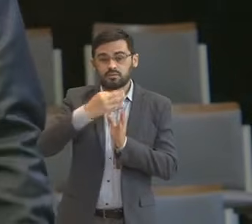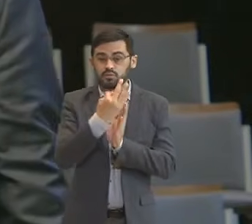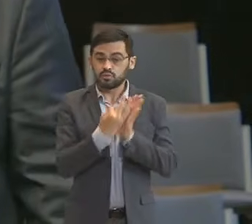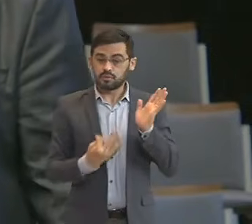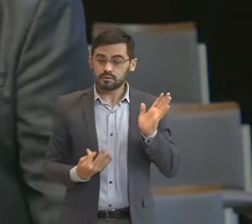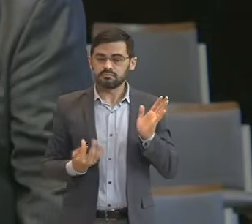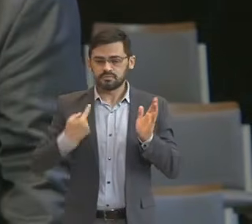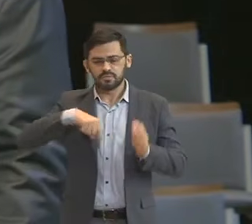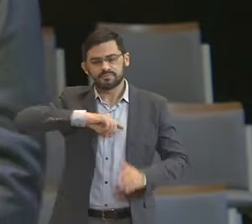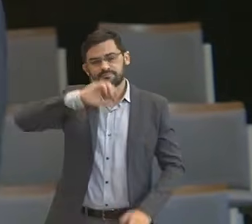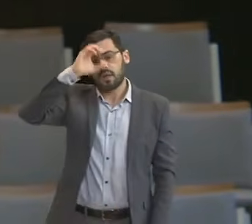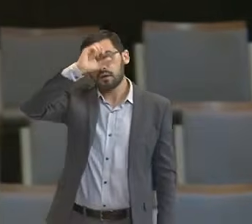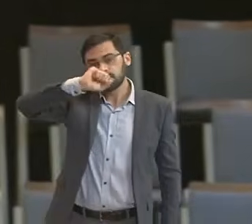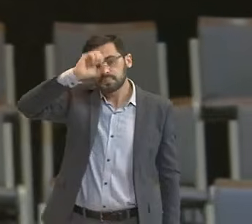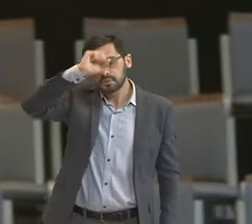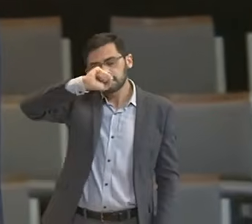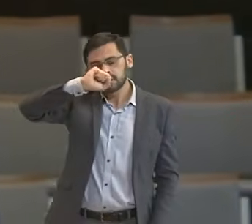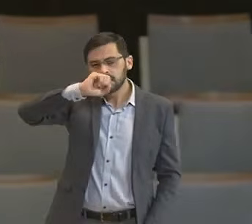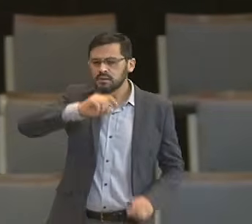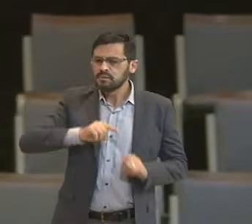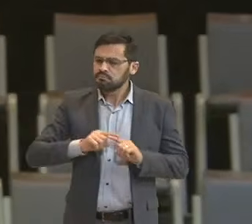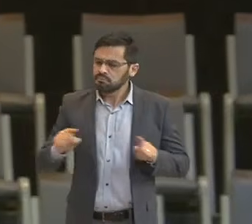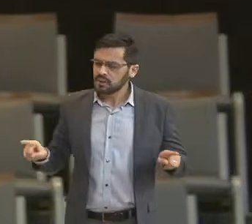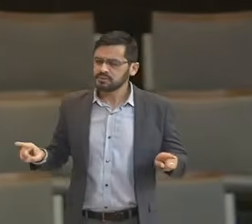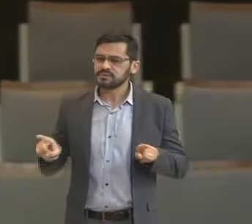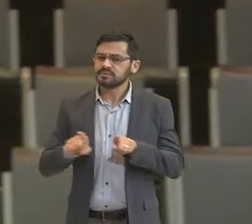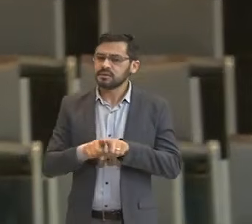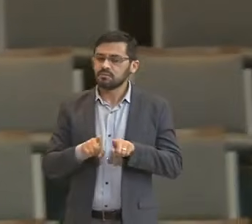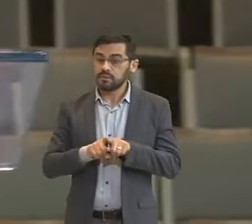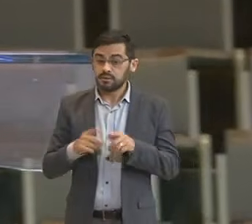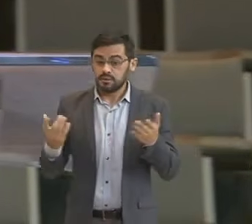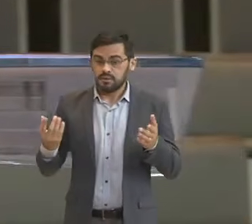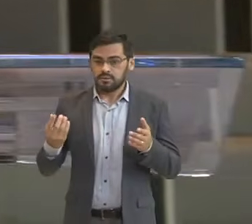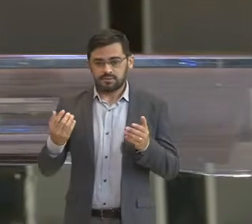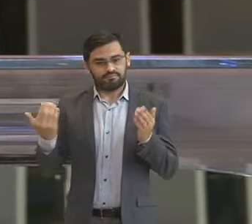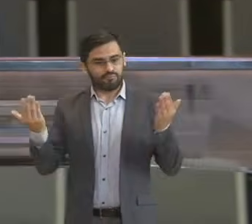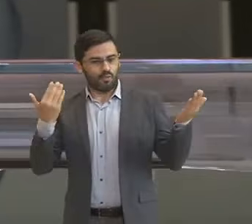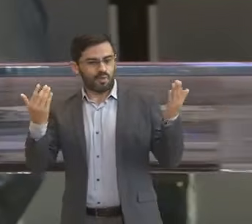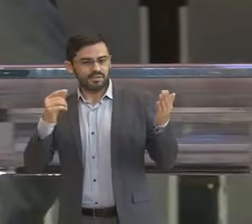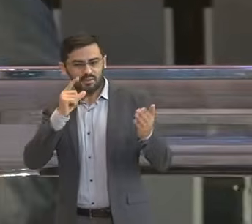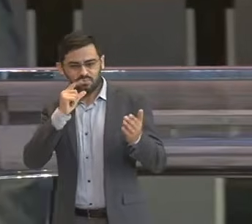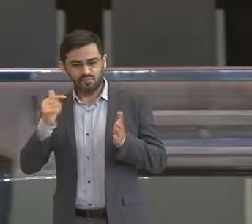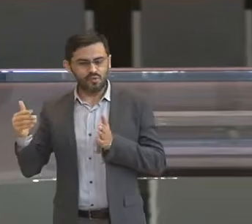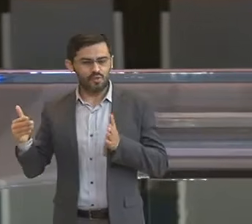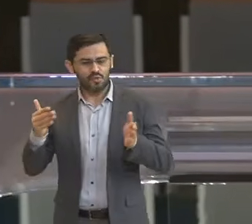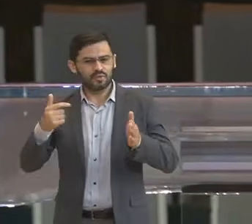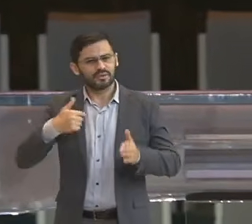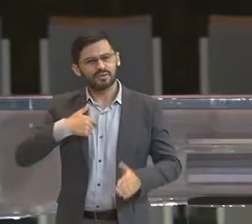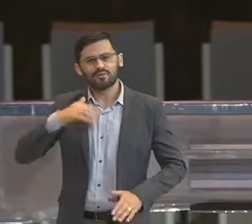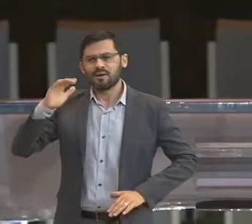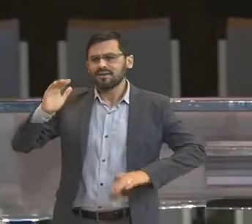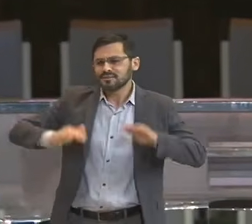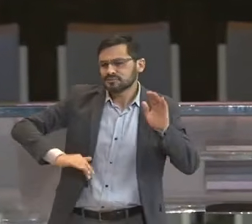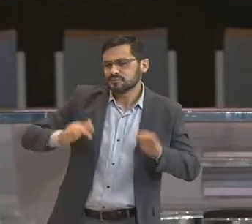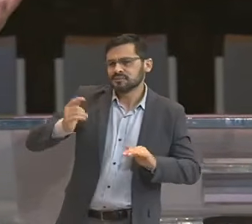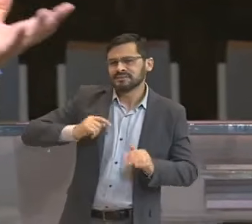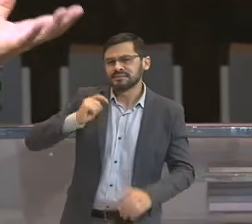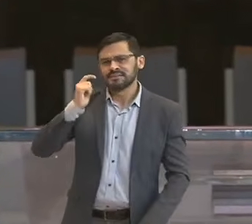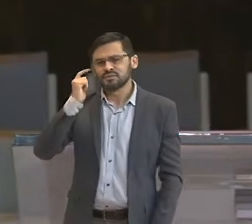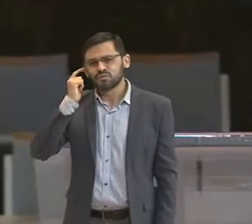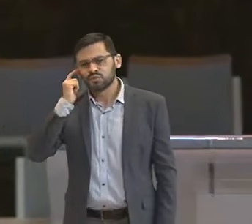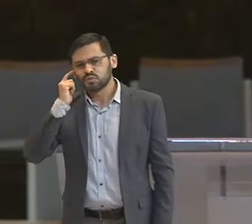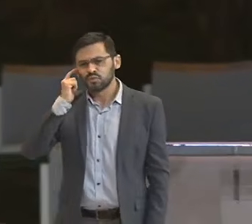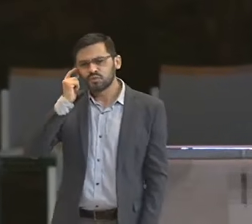gente aprender. Mas há uma coisa interessante nesse rio. E eu sempre tinha dúvidas sobre